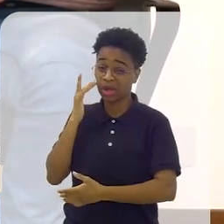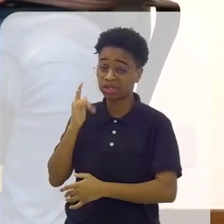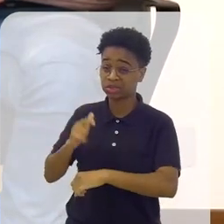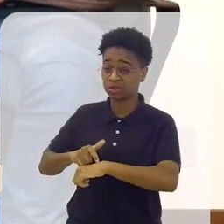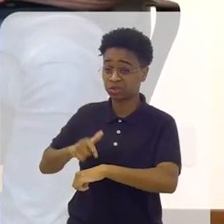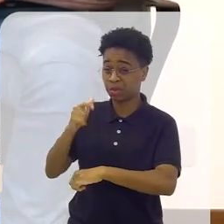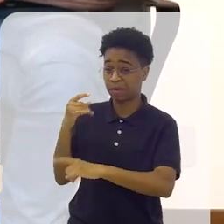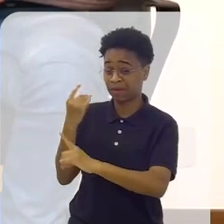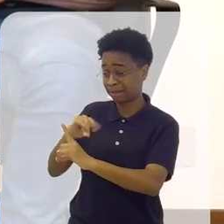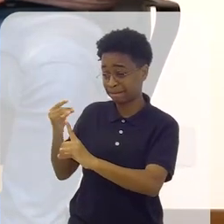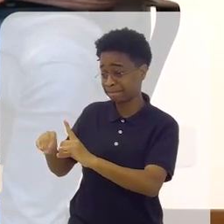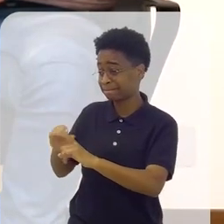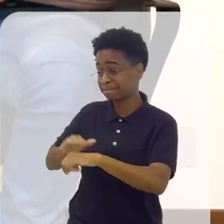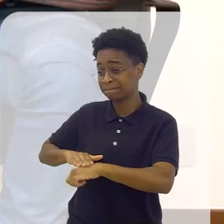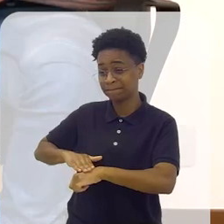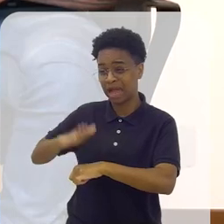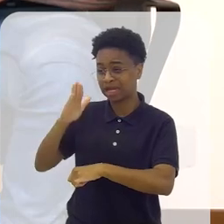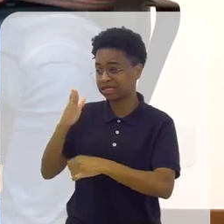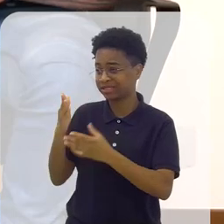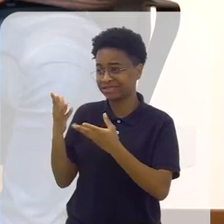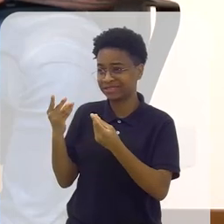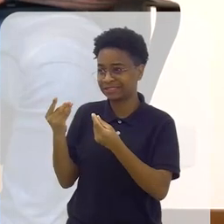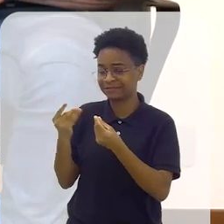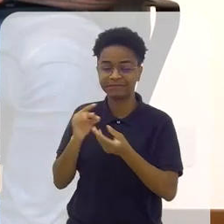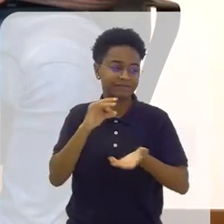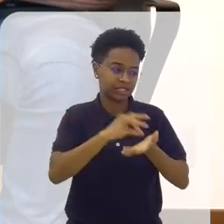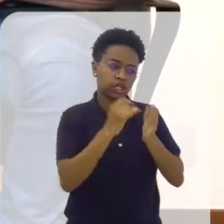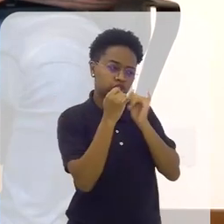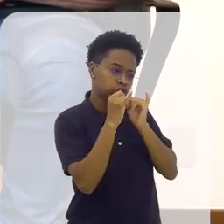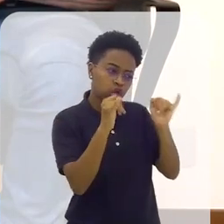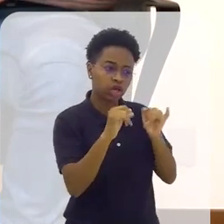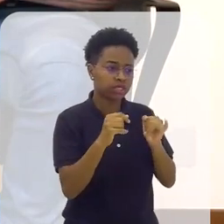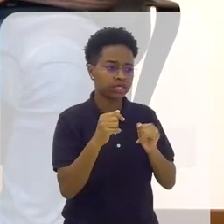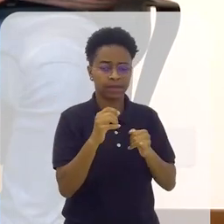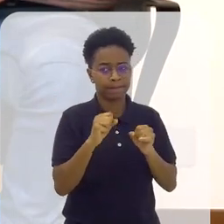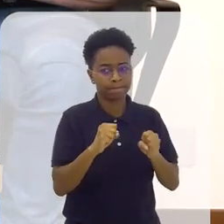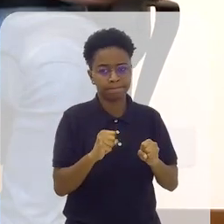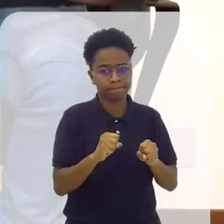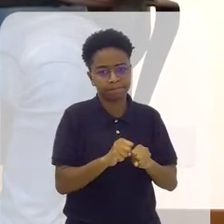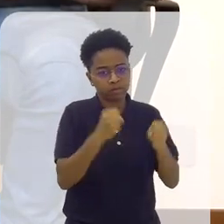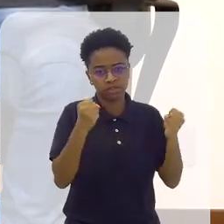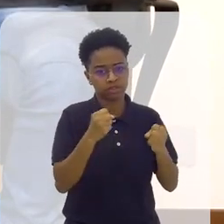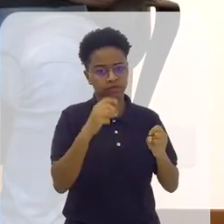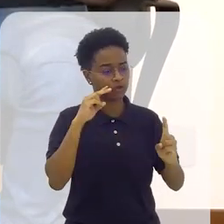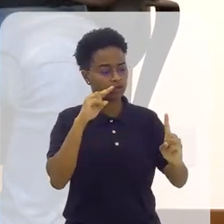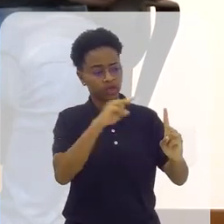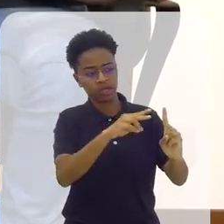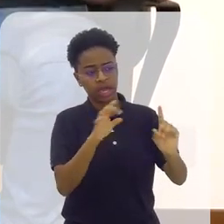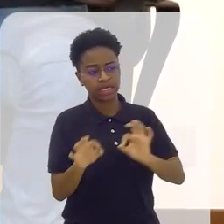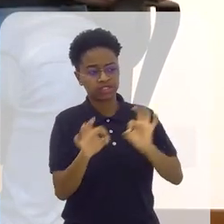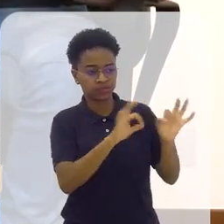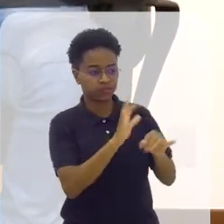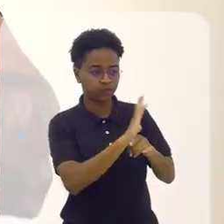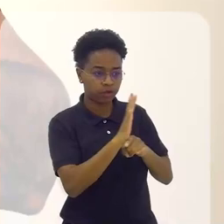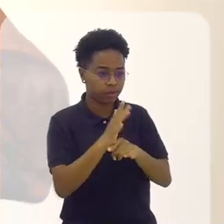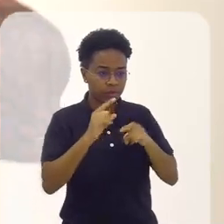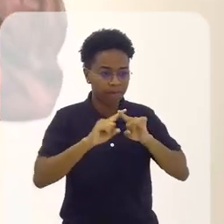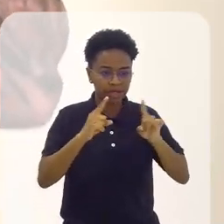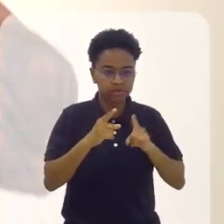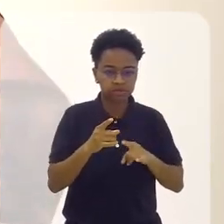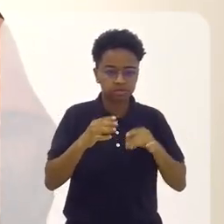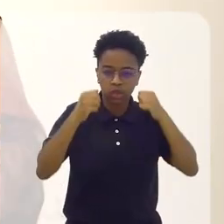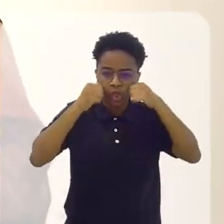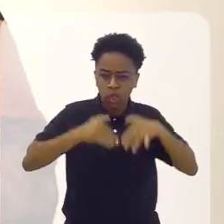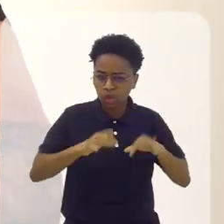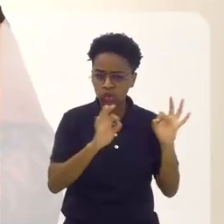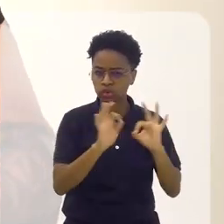que na parte do flagelo foi mais... É impossível eu olhar, ver aquele filme e você